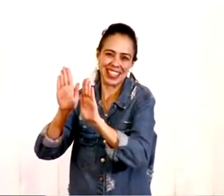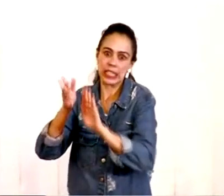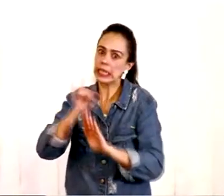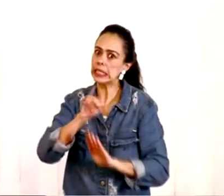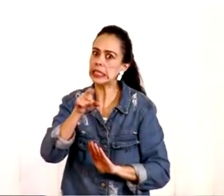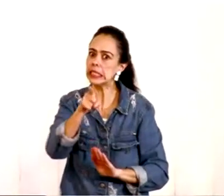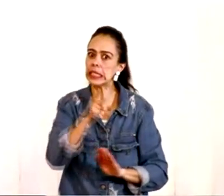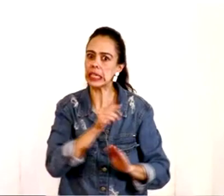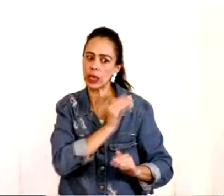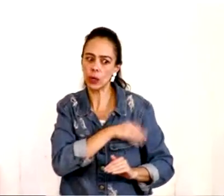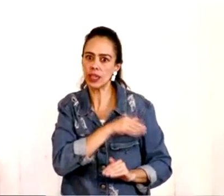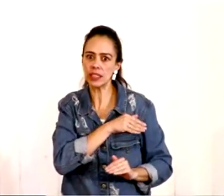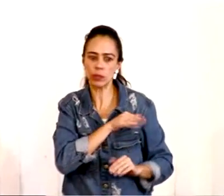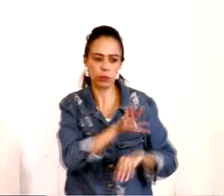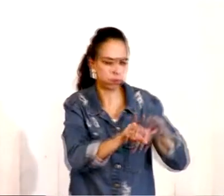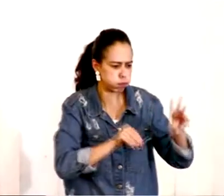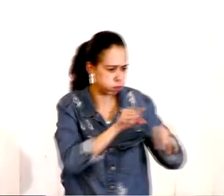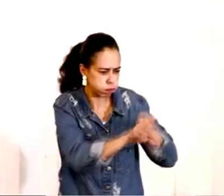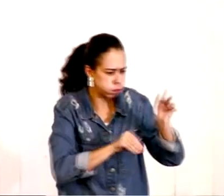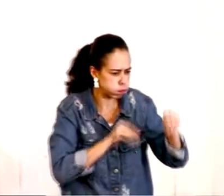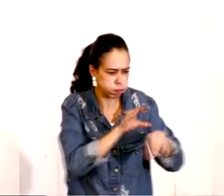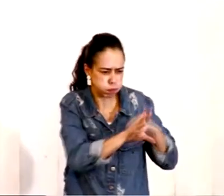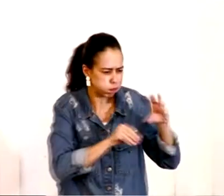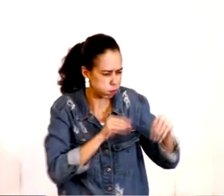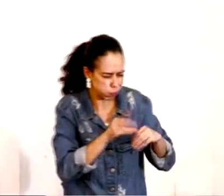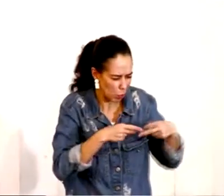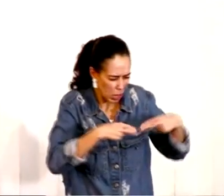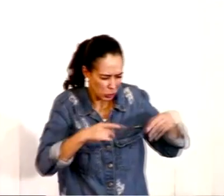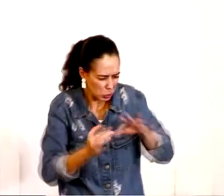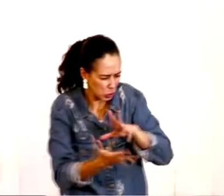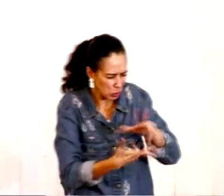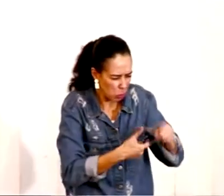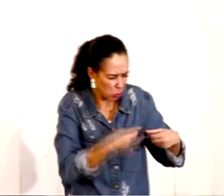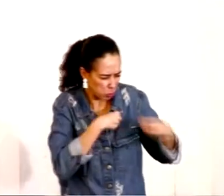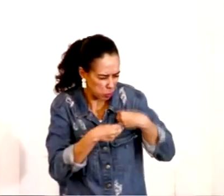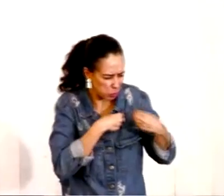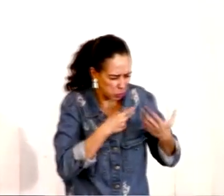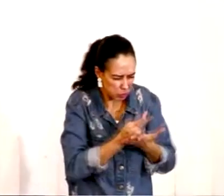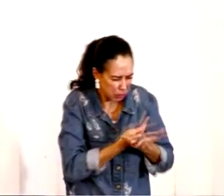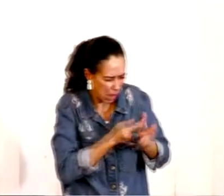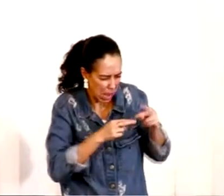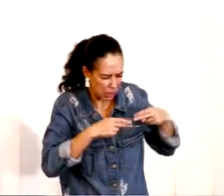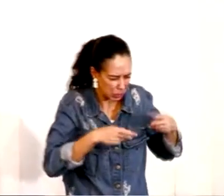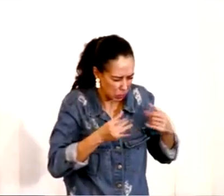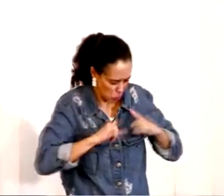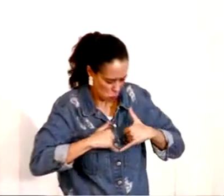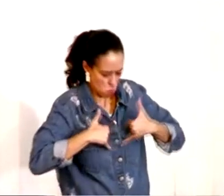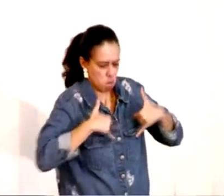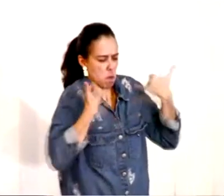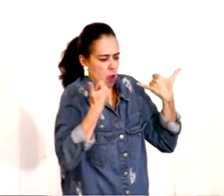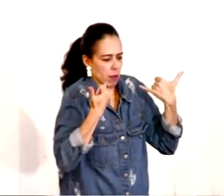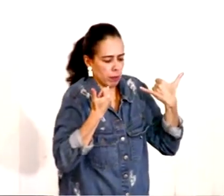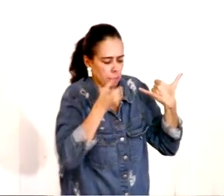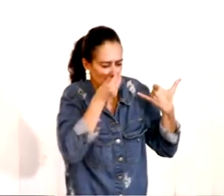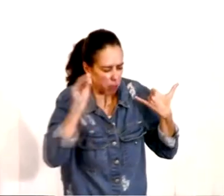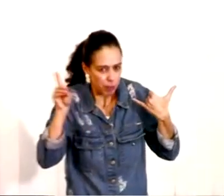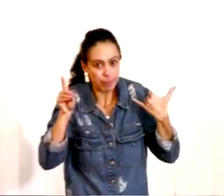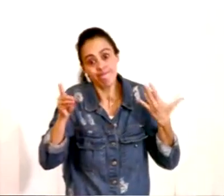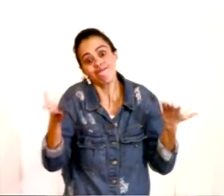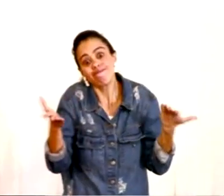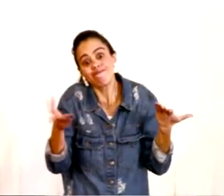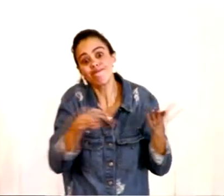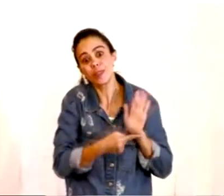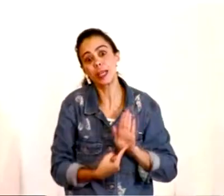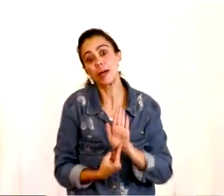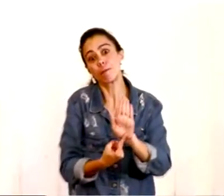O texto também nos ensina que o nosso Deus é soberano. Nós estamos vivendo tempos difíceis, mas nada disso é